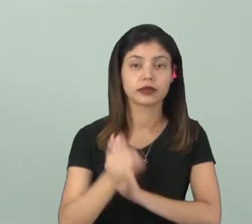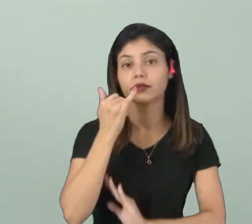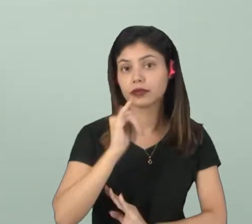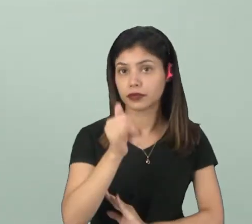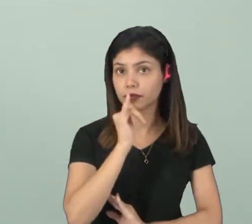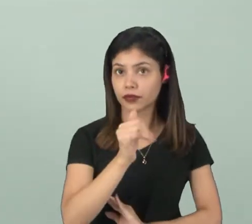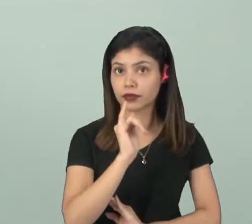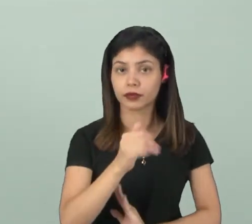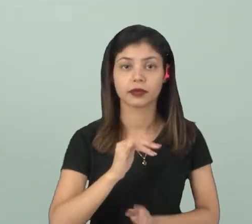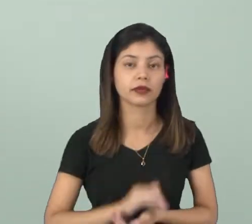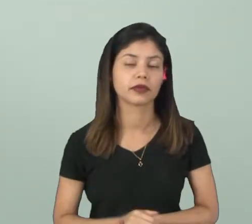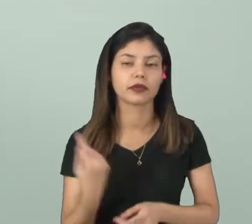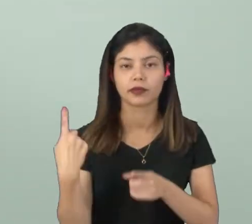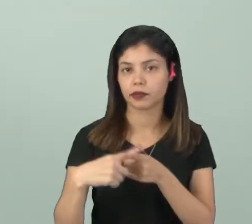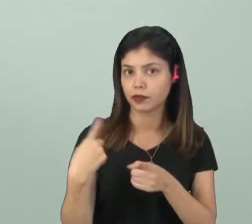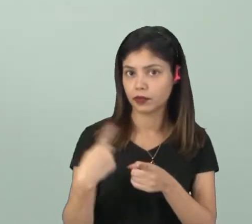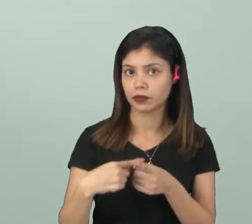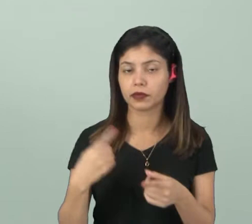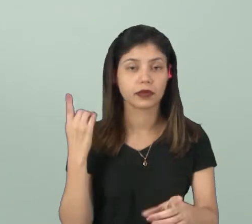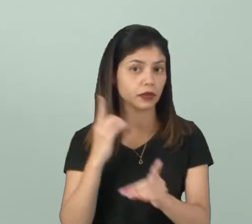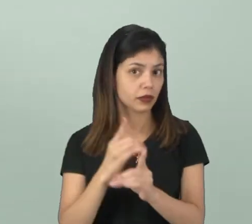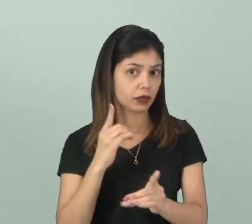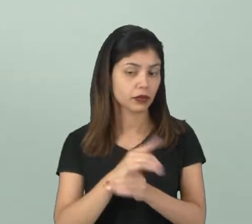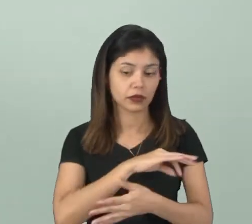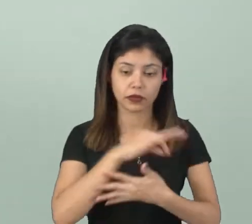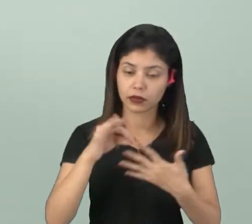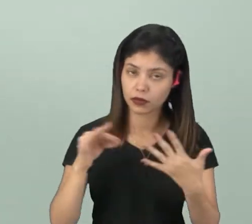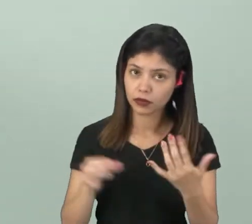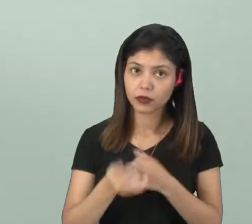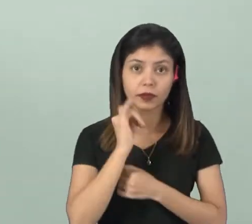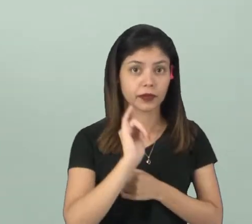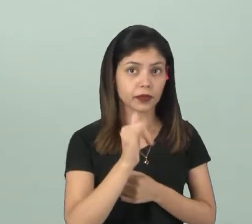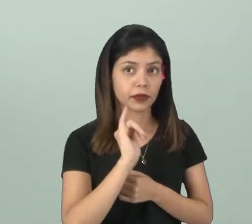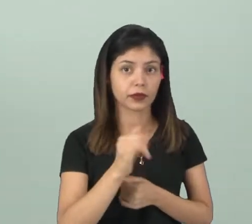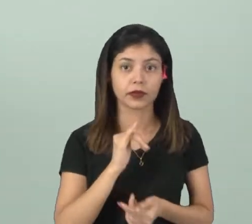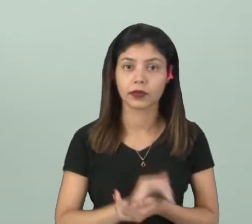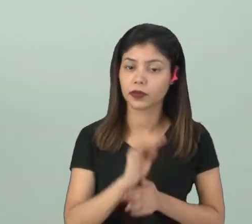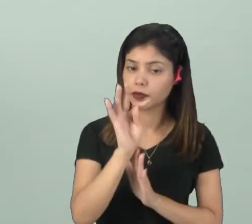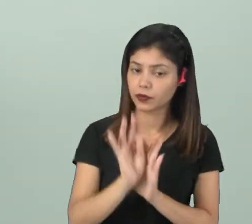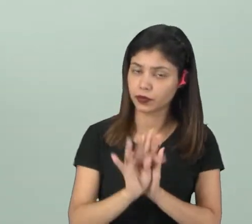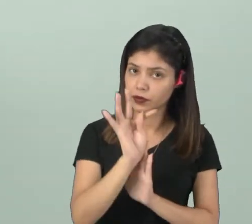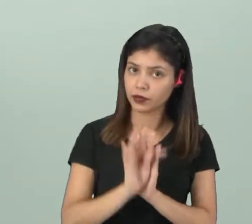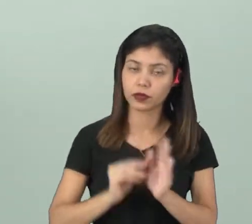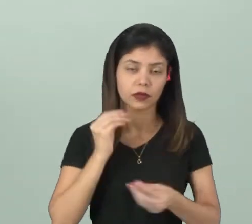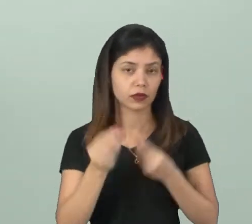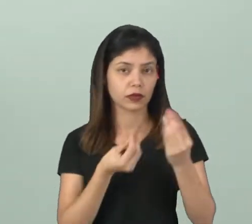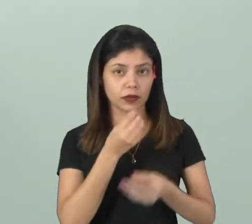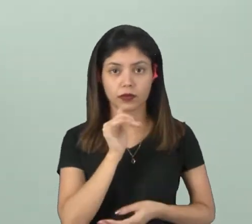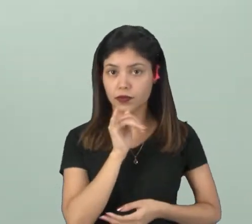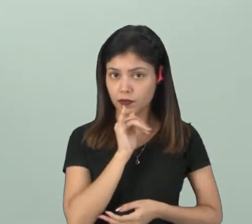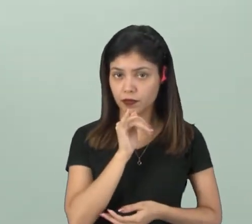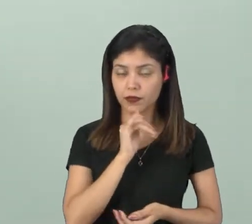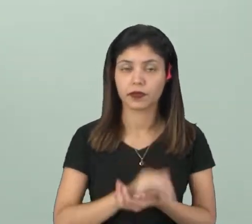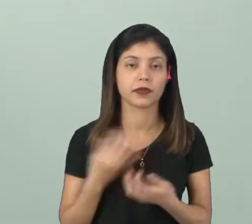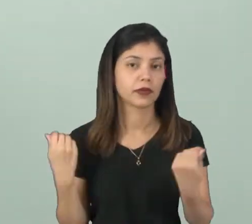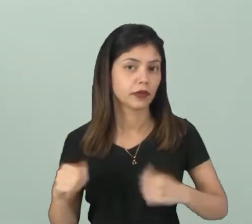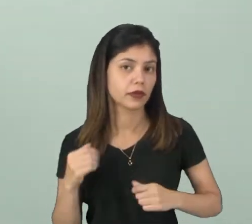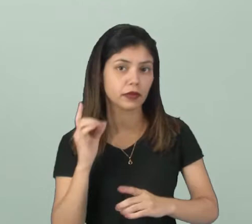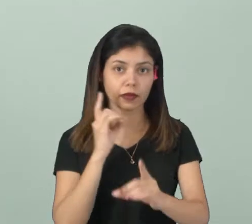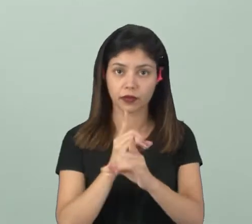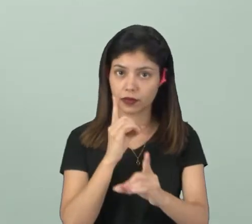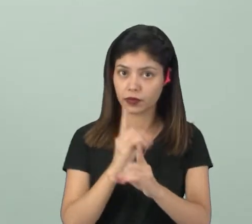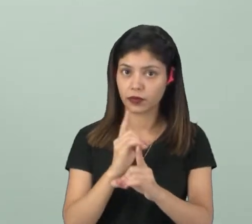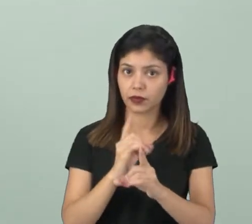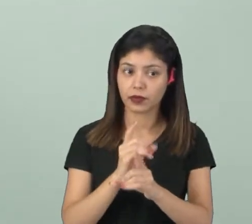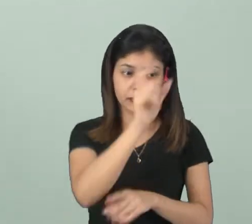narrativo, pois é possível encontrarmos elementos da narrativa no texto, como, por exemplo, nós devemos encontrar